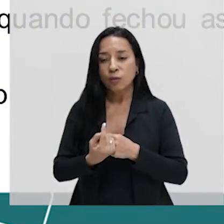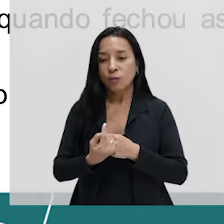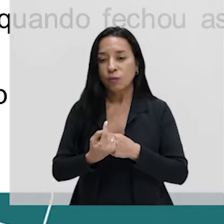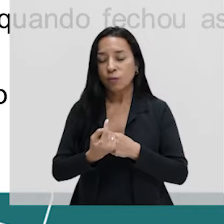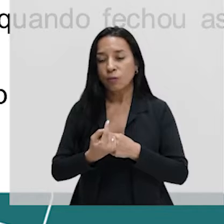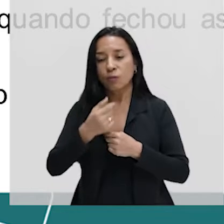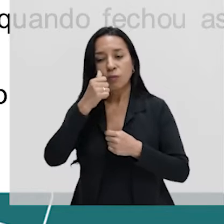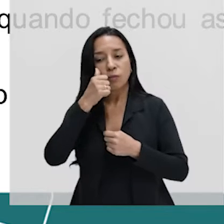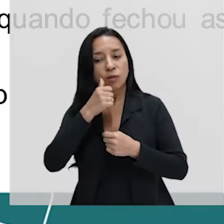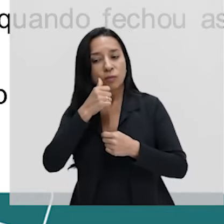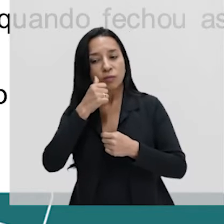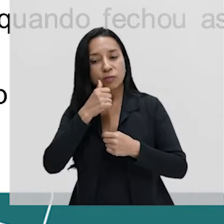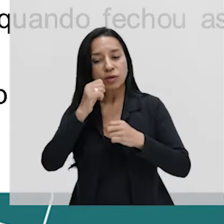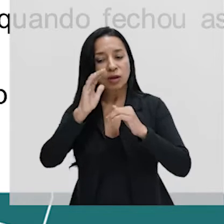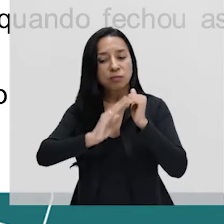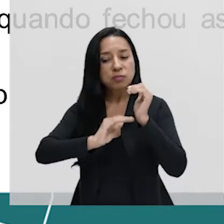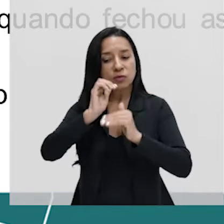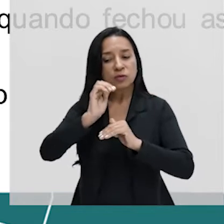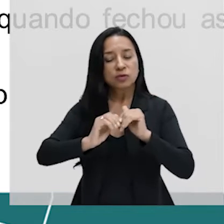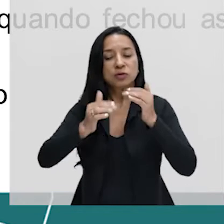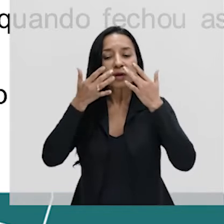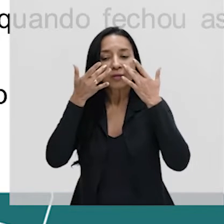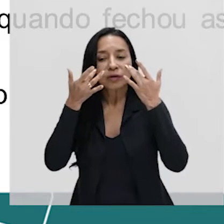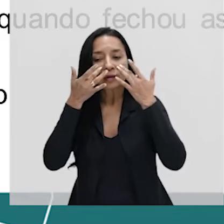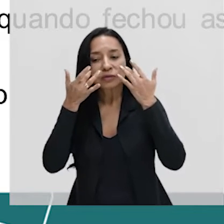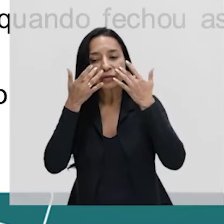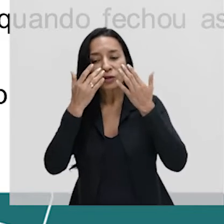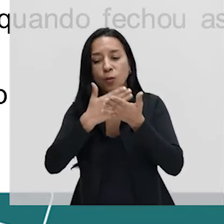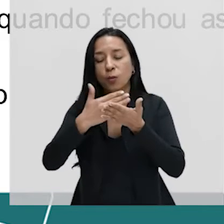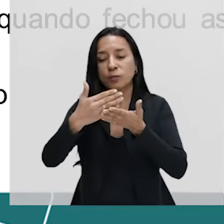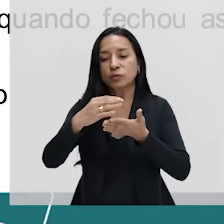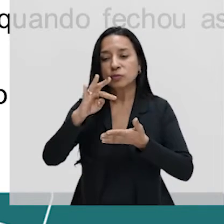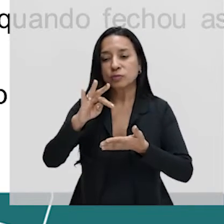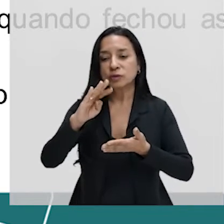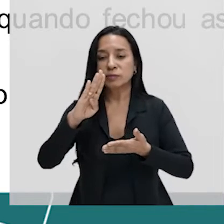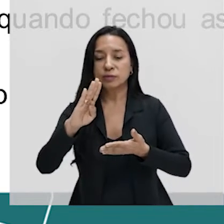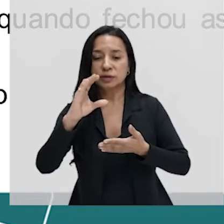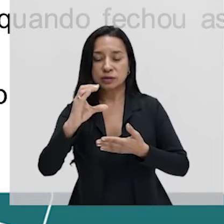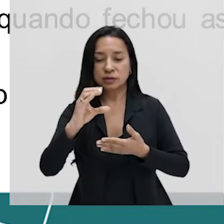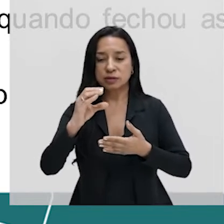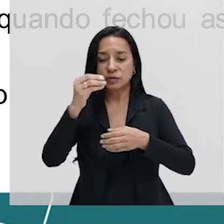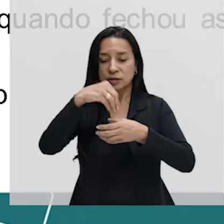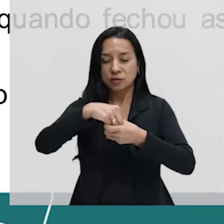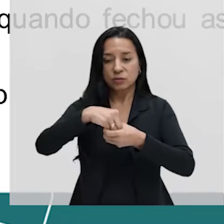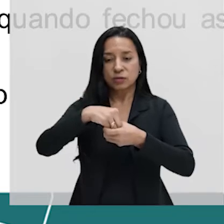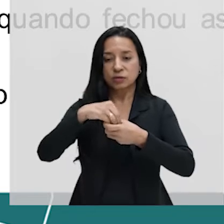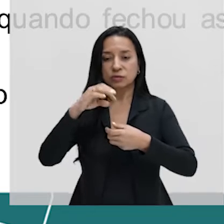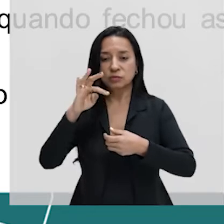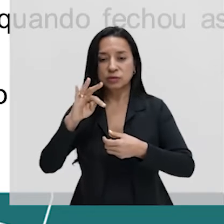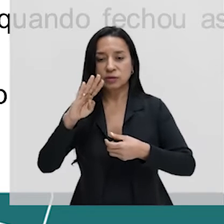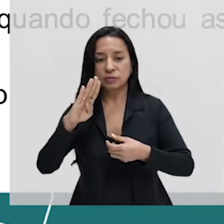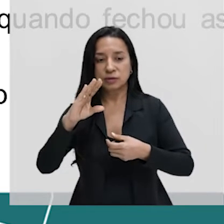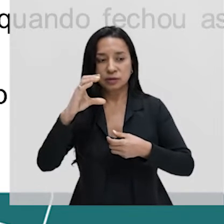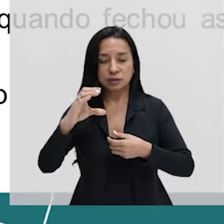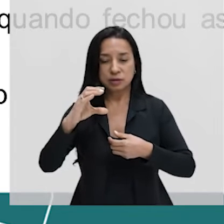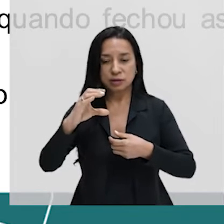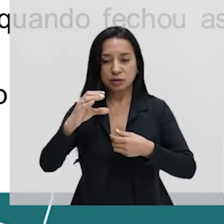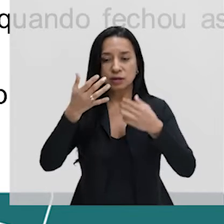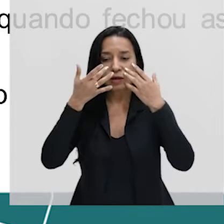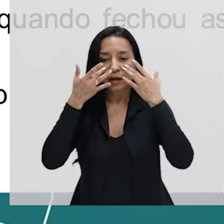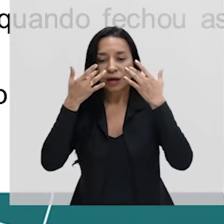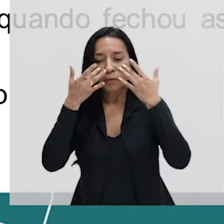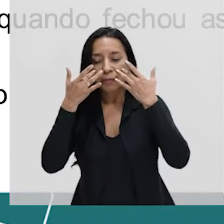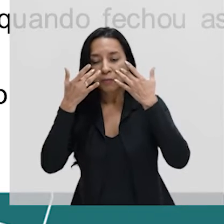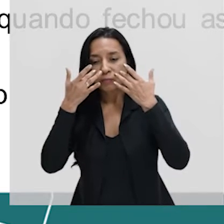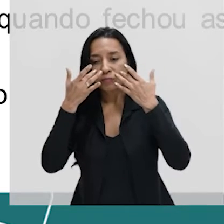Fernanda Montenegro. Ela começou no TBC nos anos 50, né, fazendo parte do TBC, e a Fernanda Montenegro, uma